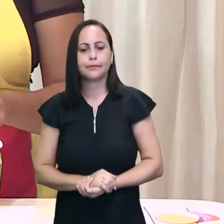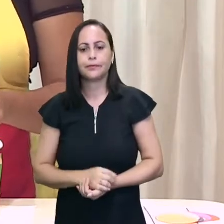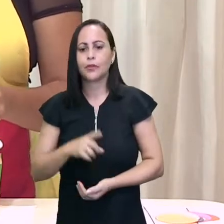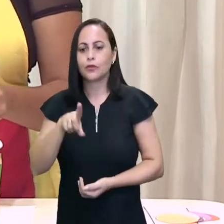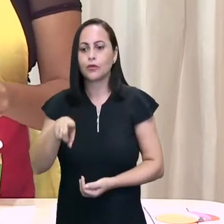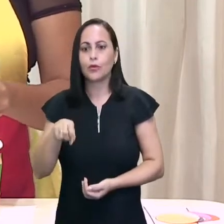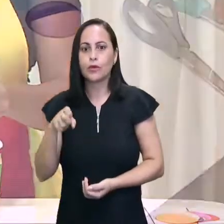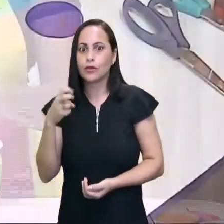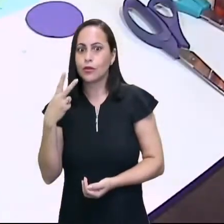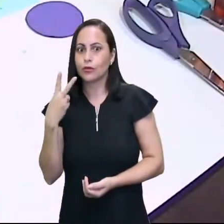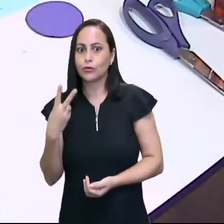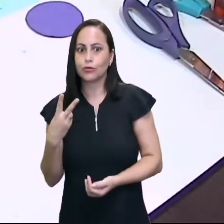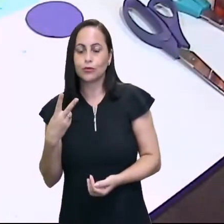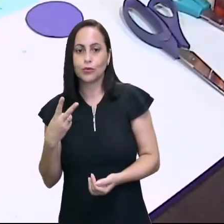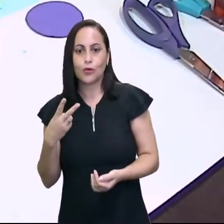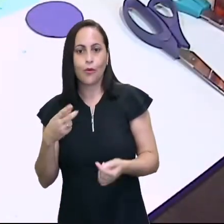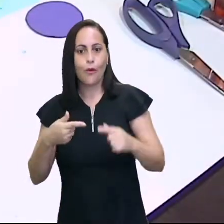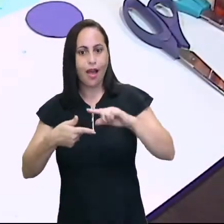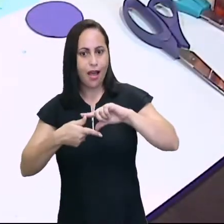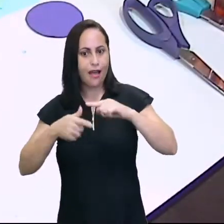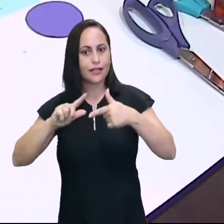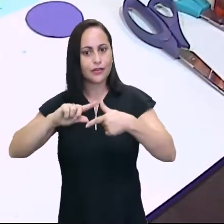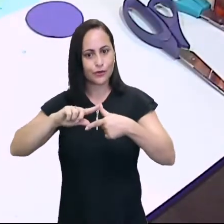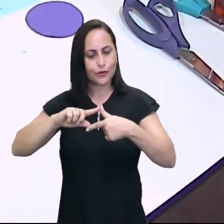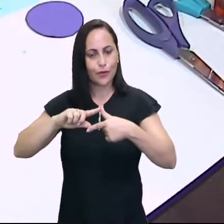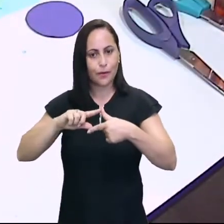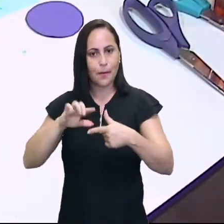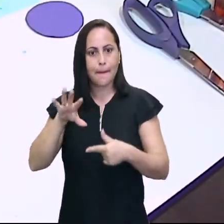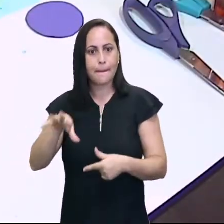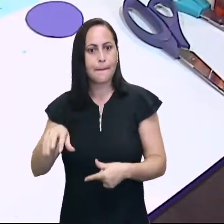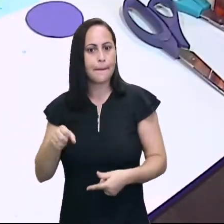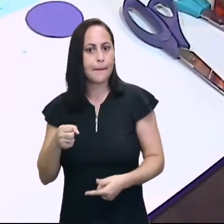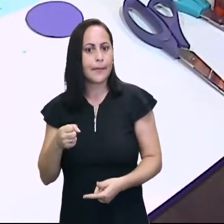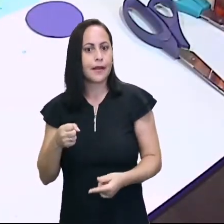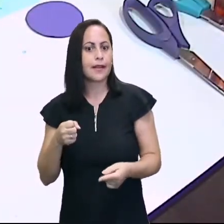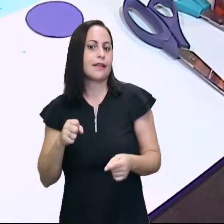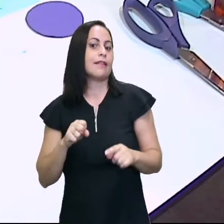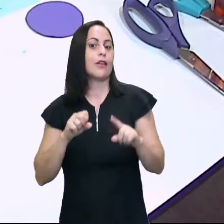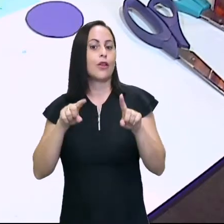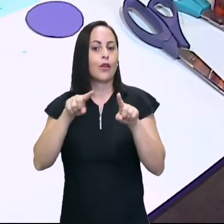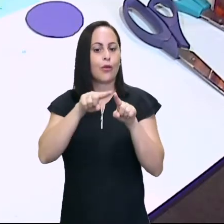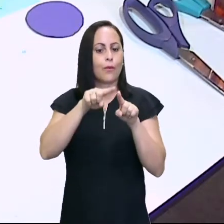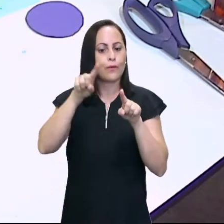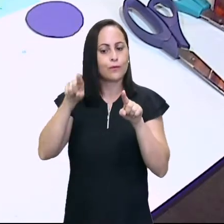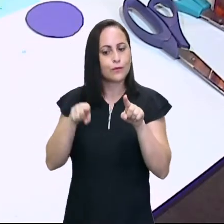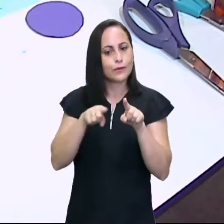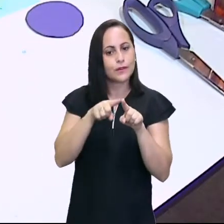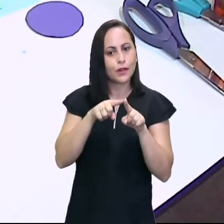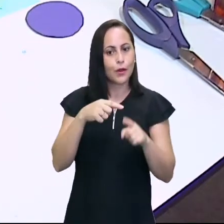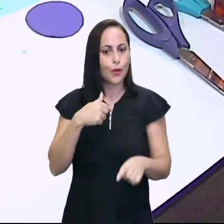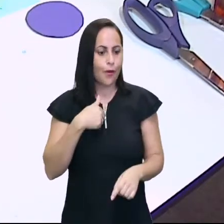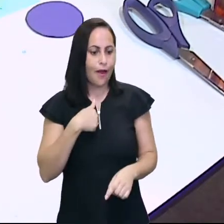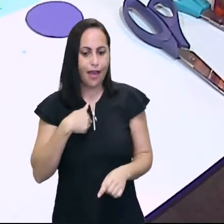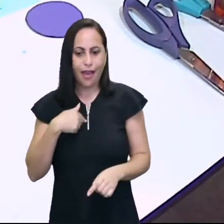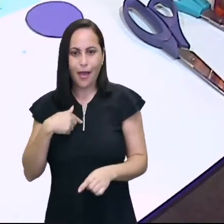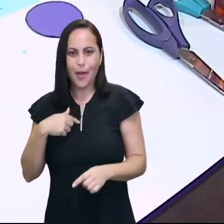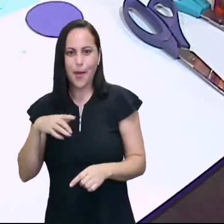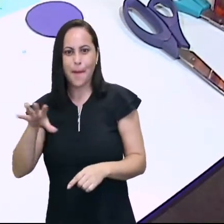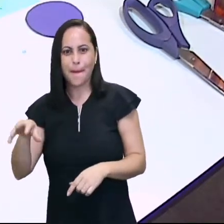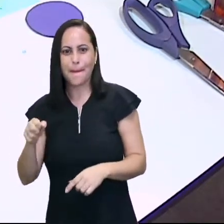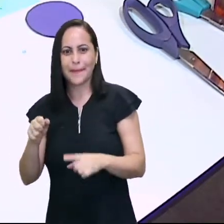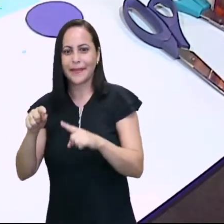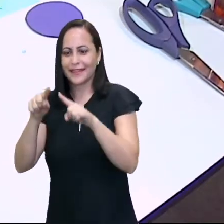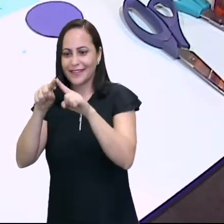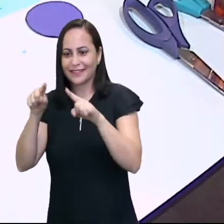formas, já vou passar a cola. Vou pegar um círculo. Vou pegar um triângulo. Ah, eu também vou usar